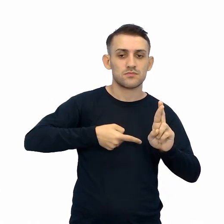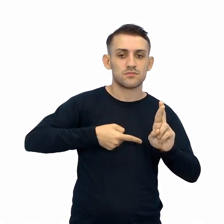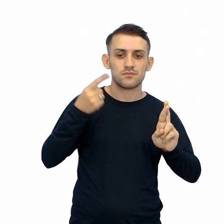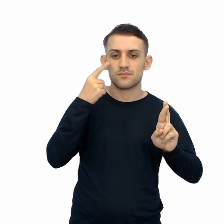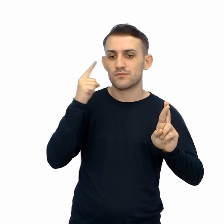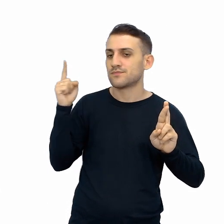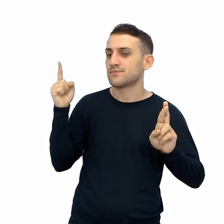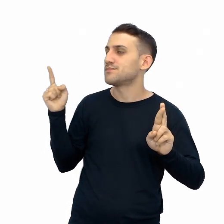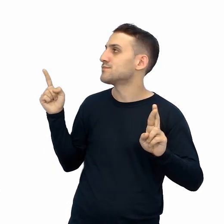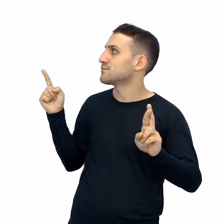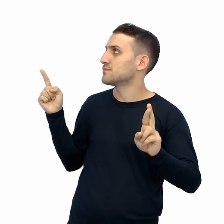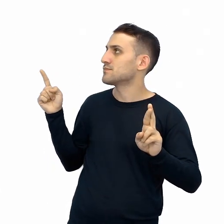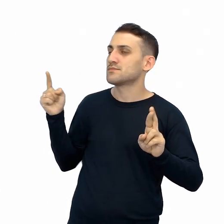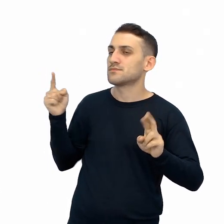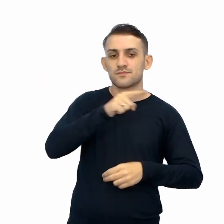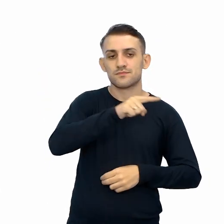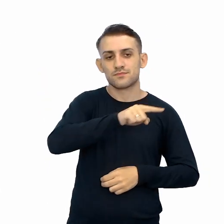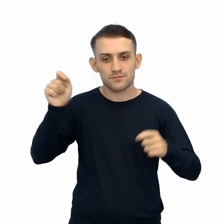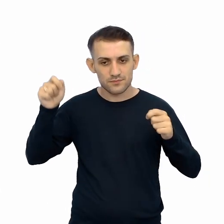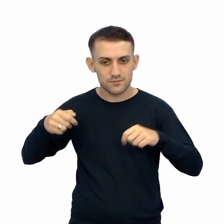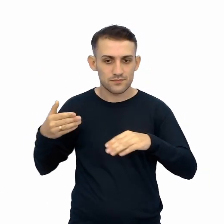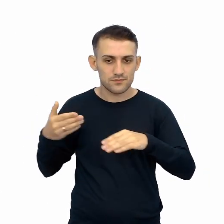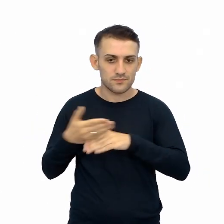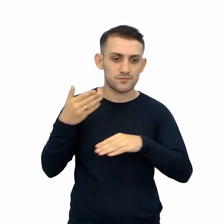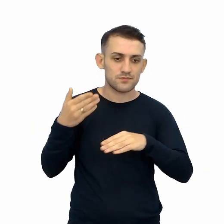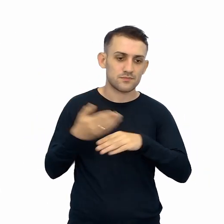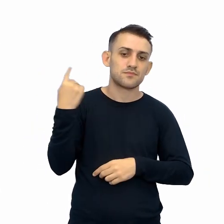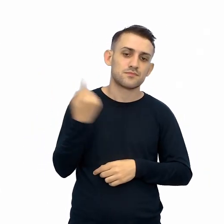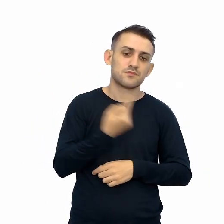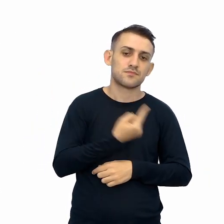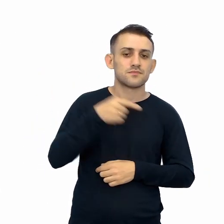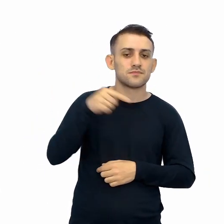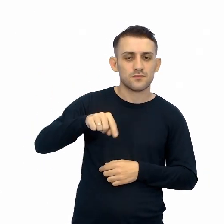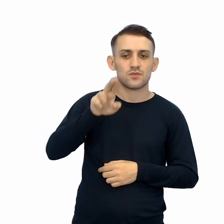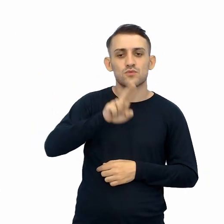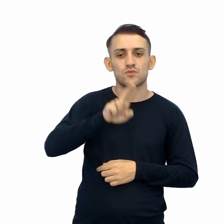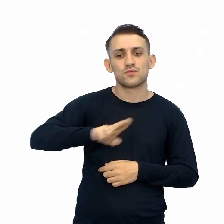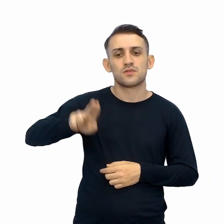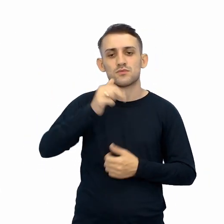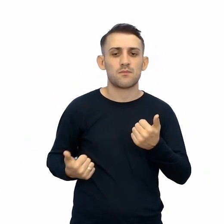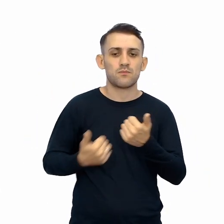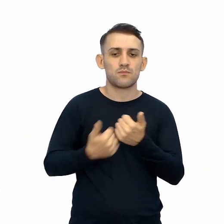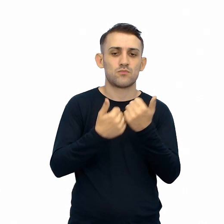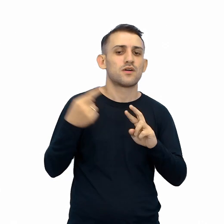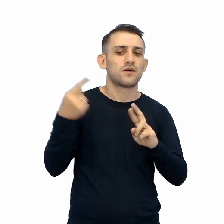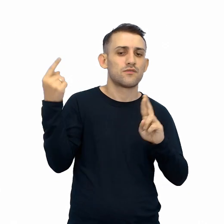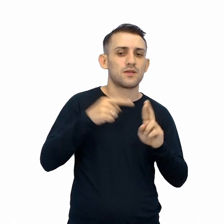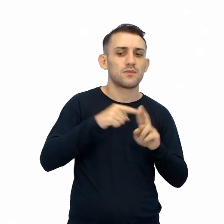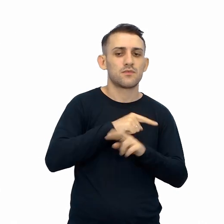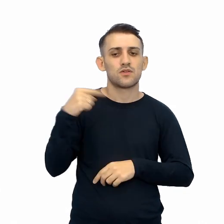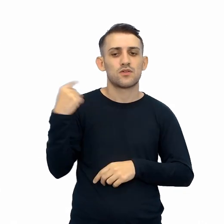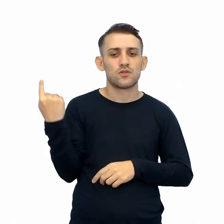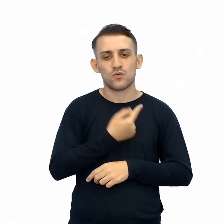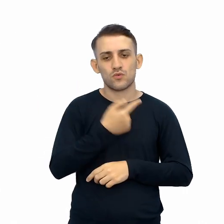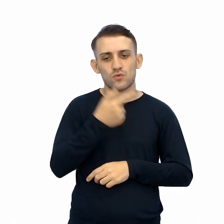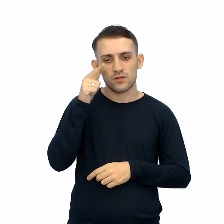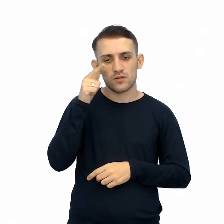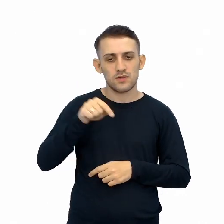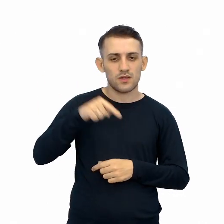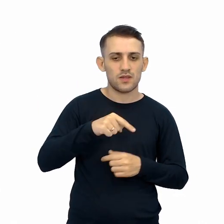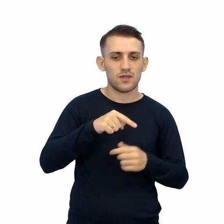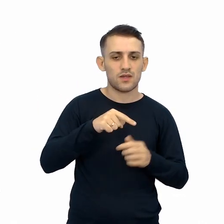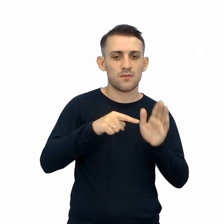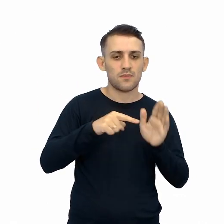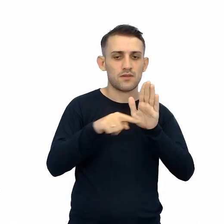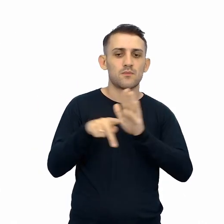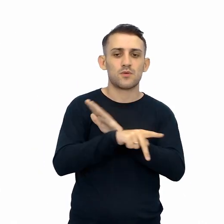vocês encontram as referências que nós nos baseamos para chegar a essa